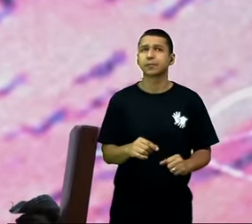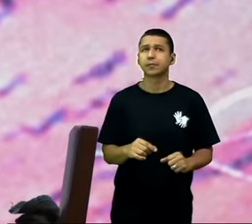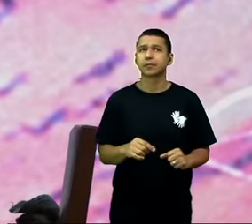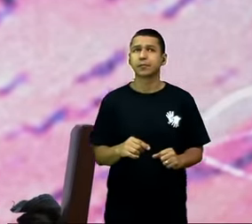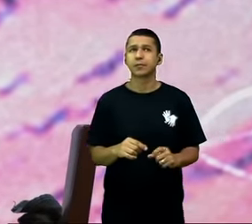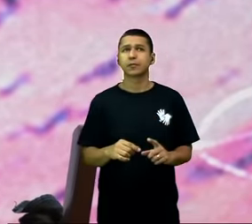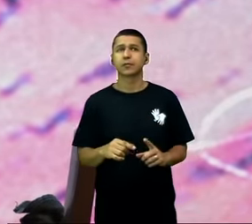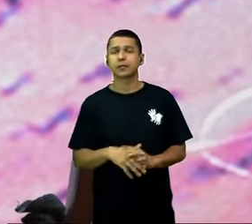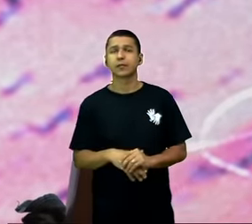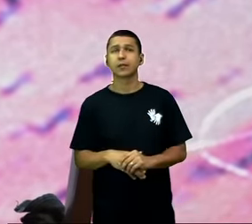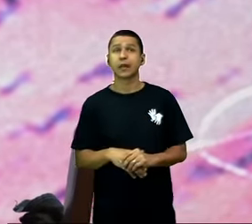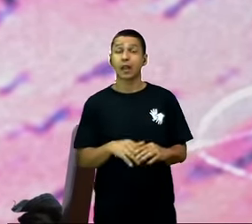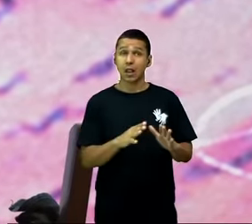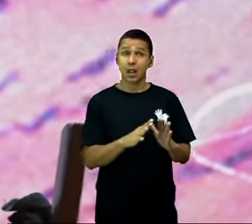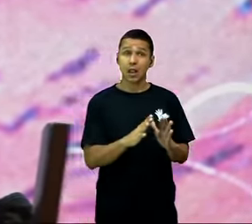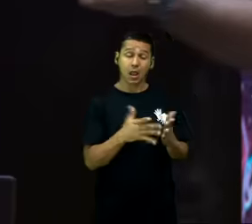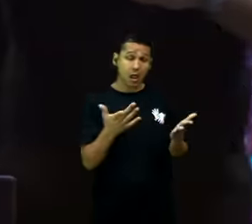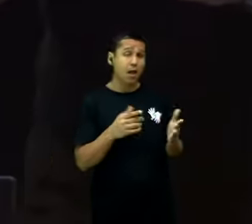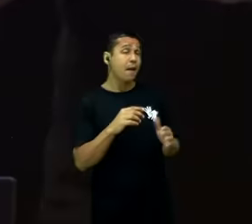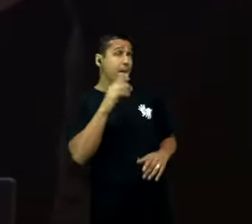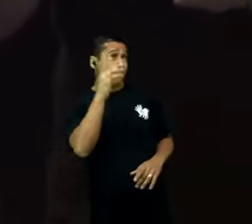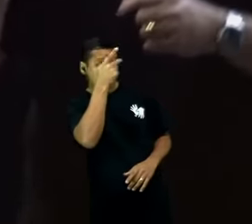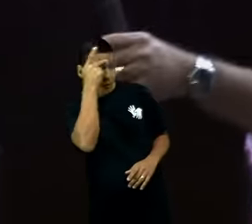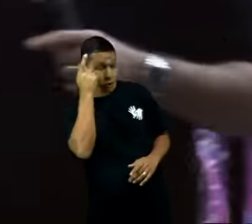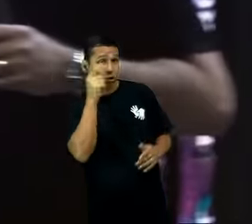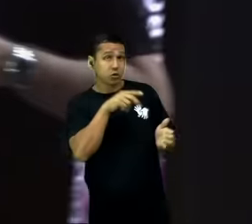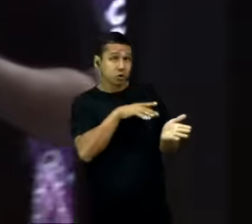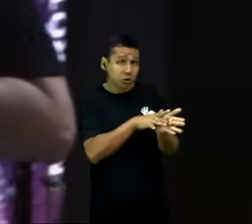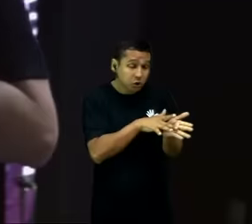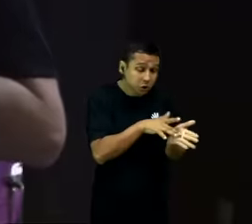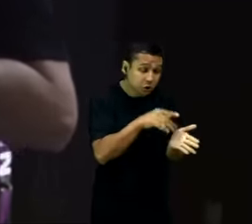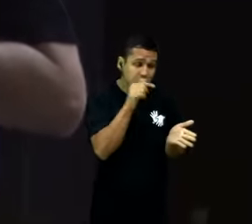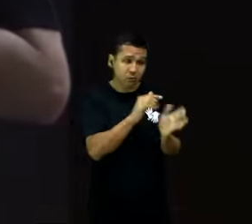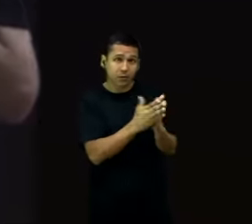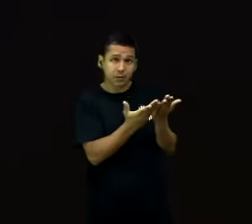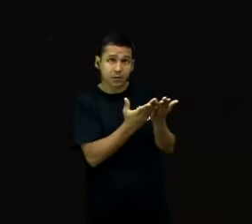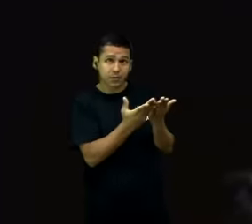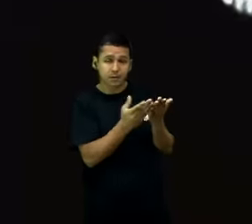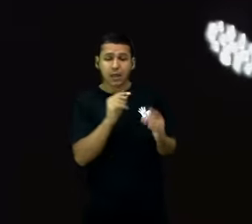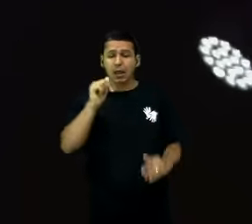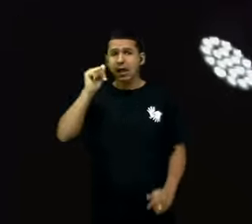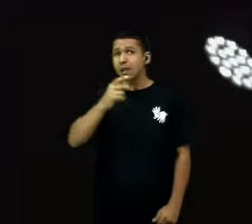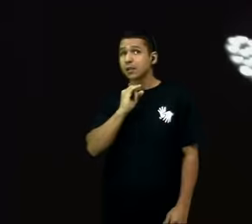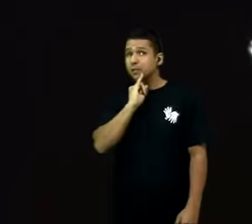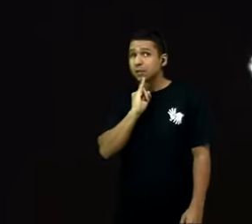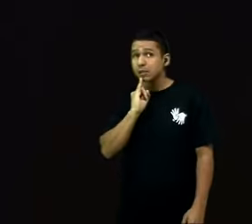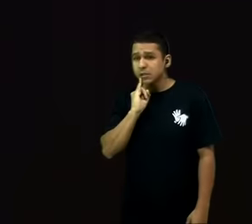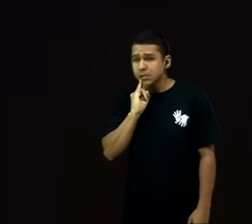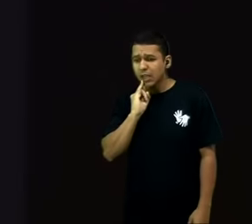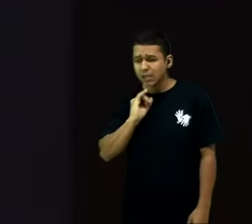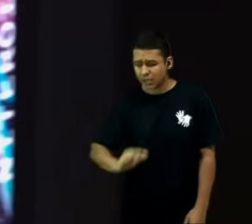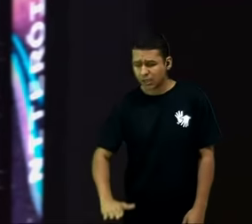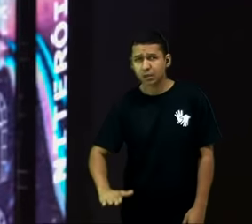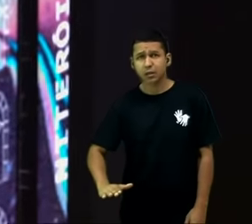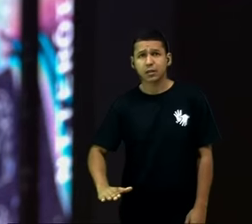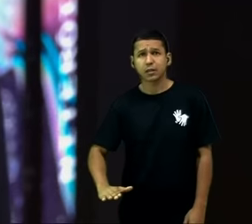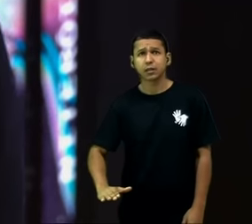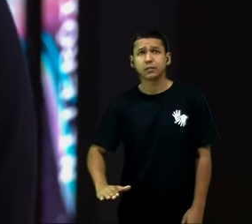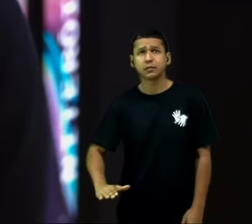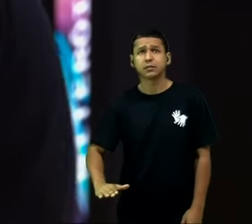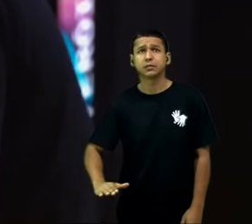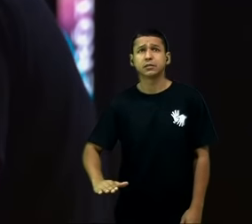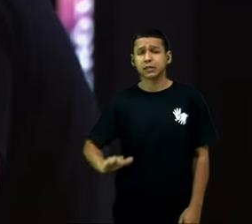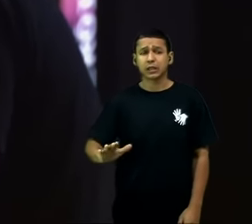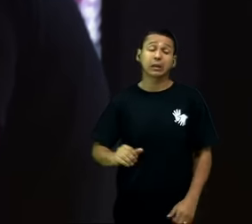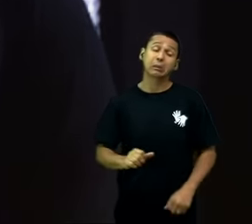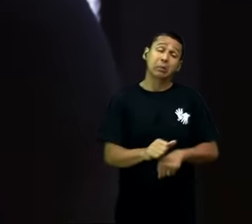os historiadores da Bíblia, Isaac não é criança. A gente cresceu achando que Isaac era um bebezinho que